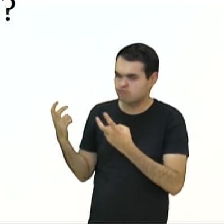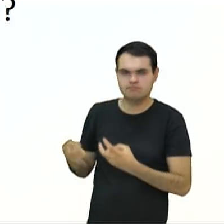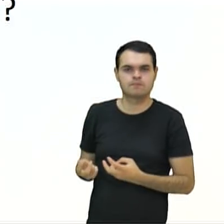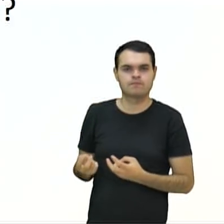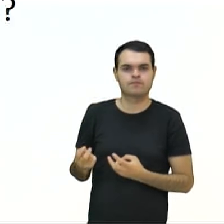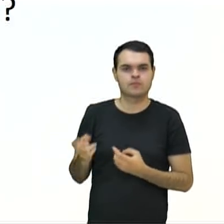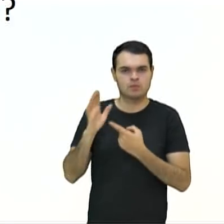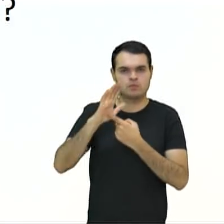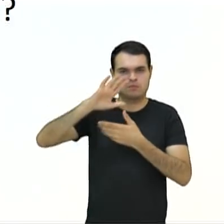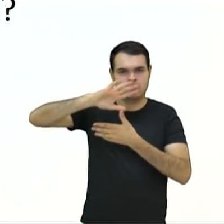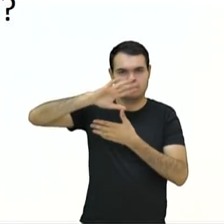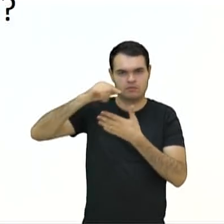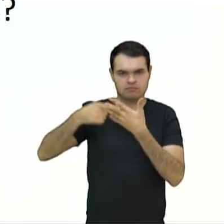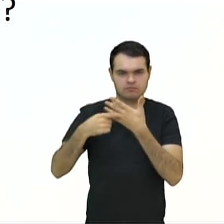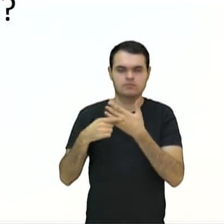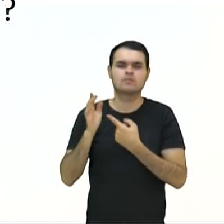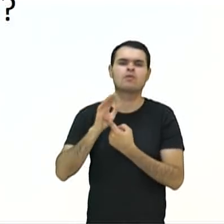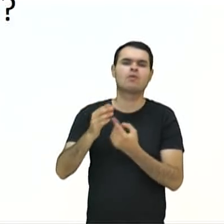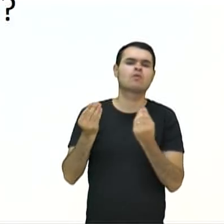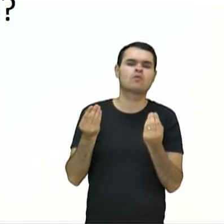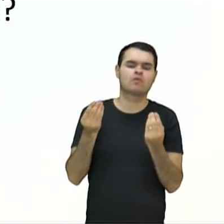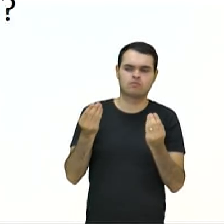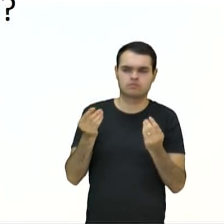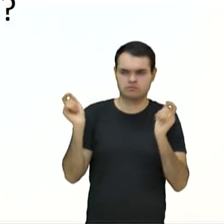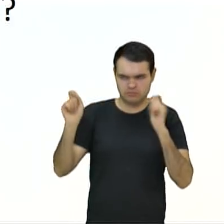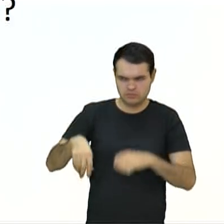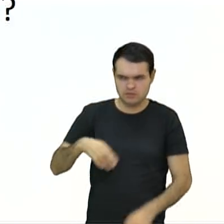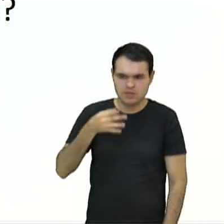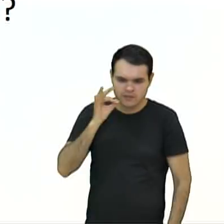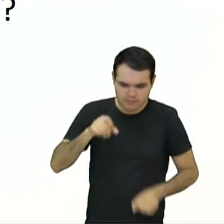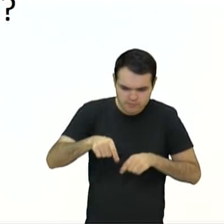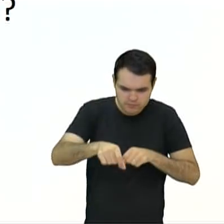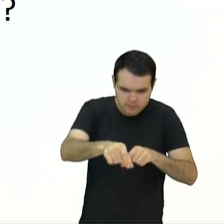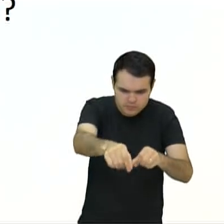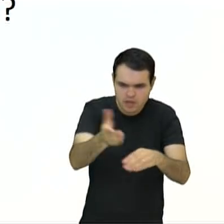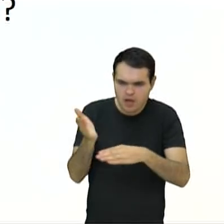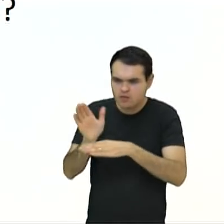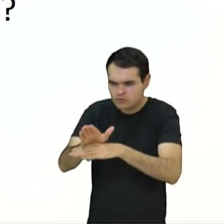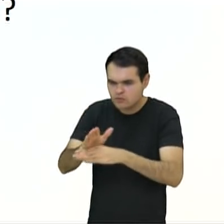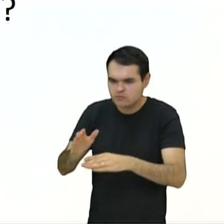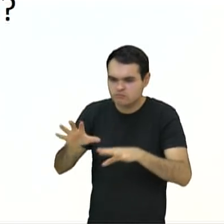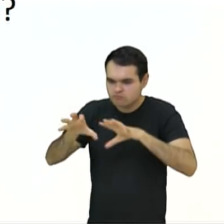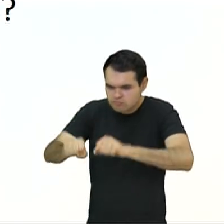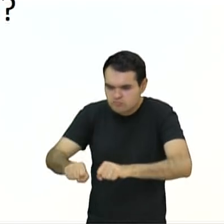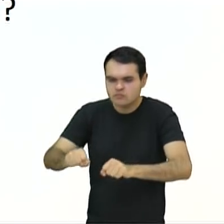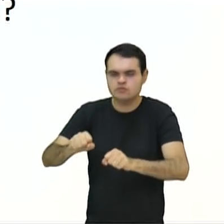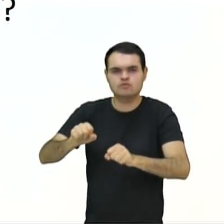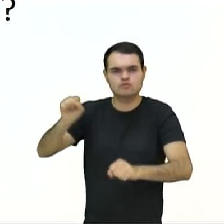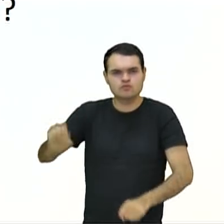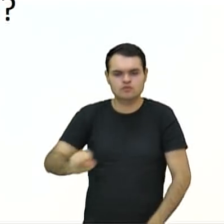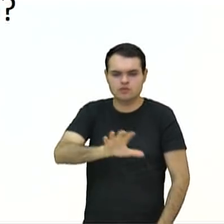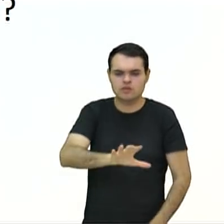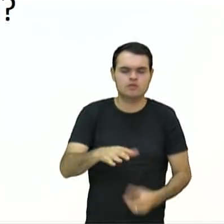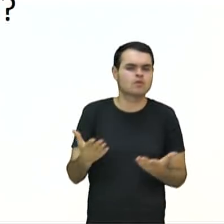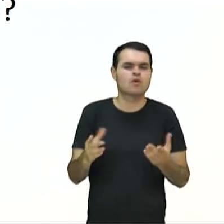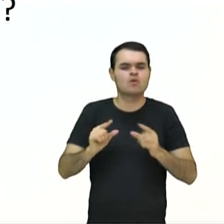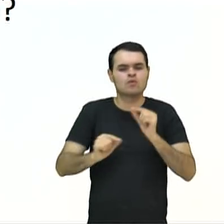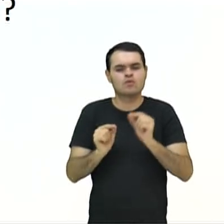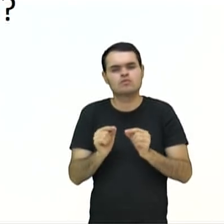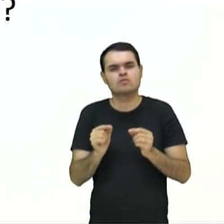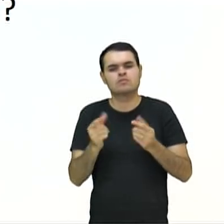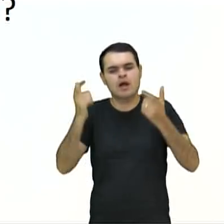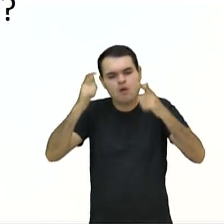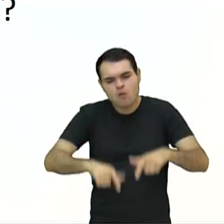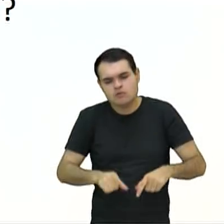que a gente falou sobre ele. É possível dizer que a cafeicultura contribuiu para a ocupação do Sudeste. Qual a direção dessa ocupação?